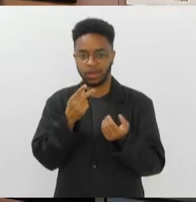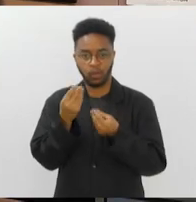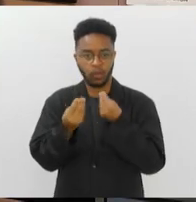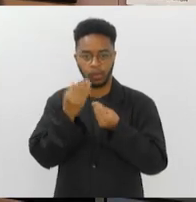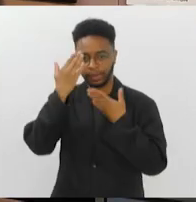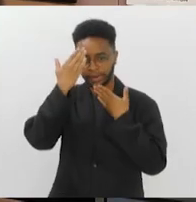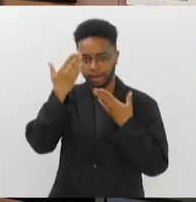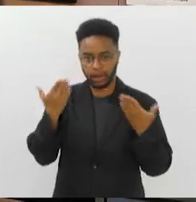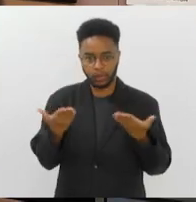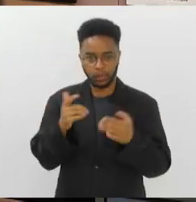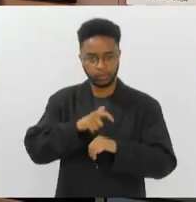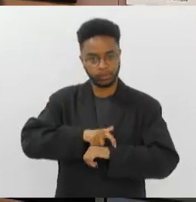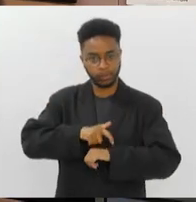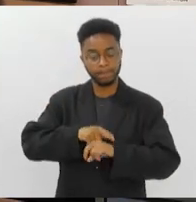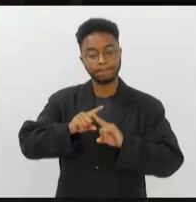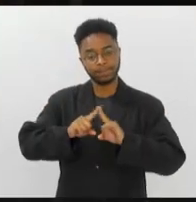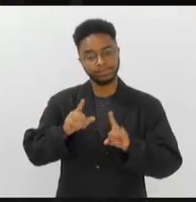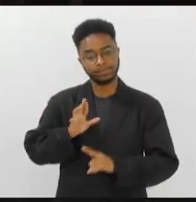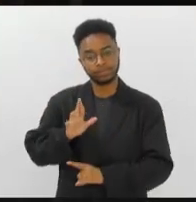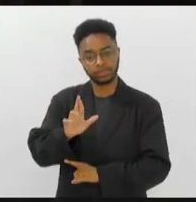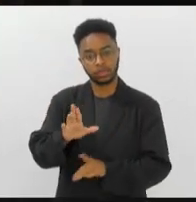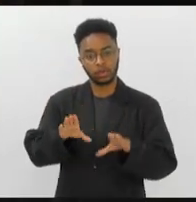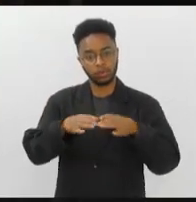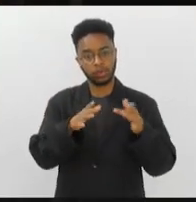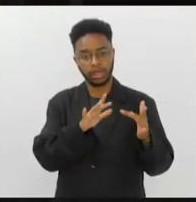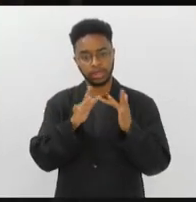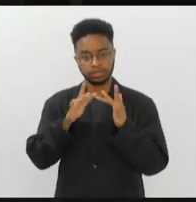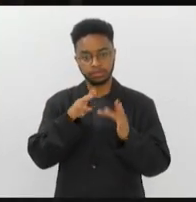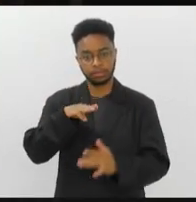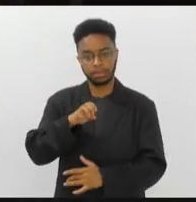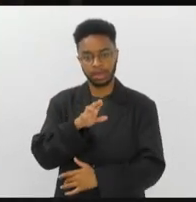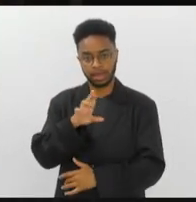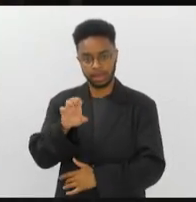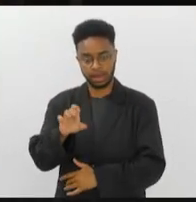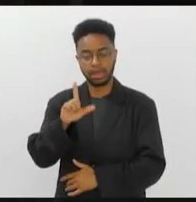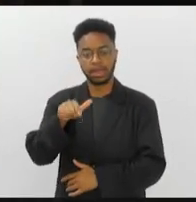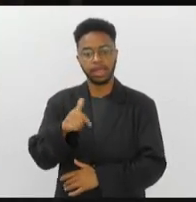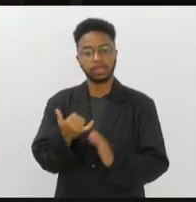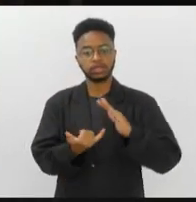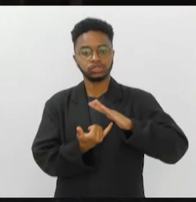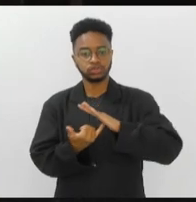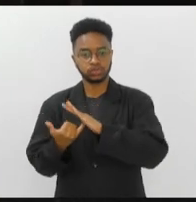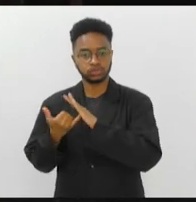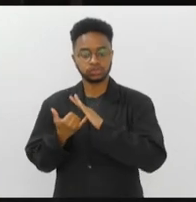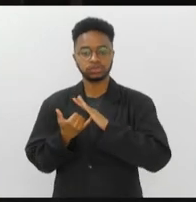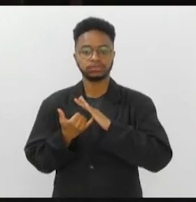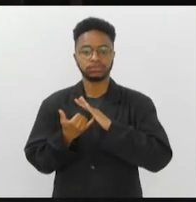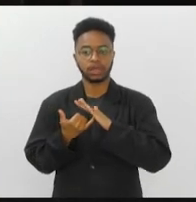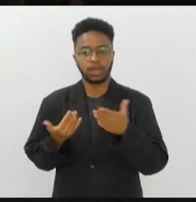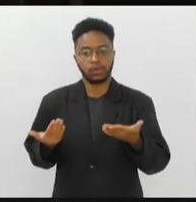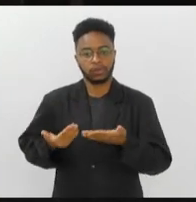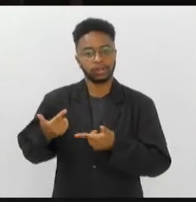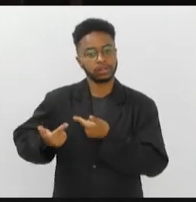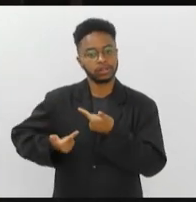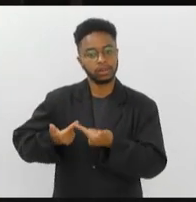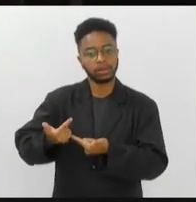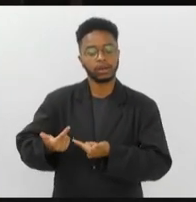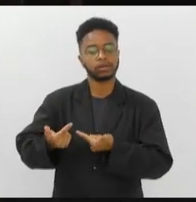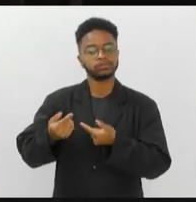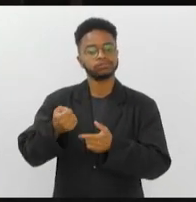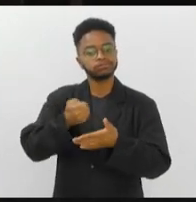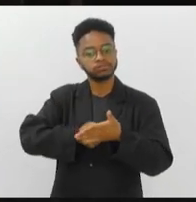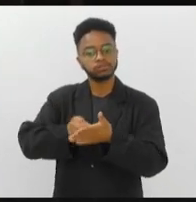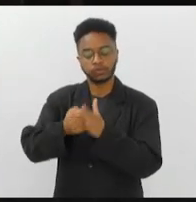momento, mas, em nome da Redes da Maré, que é uma instituição que vem trabalhando sobre o direito da